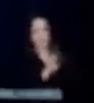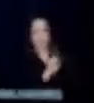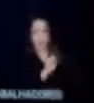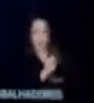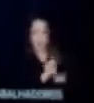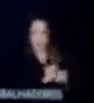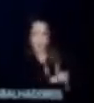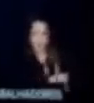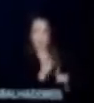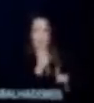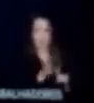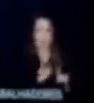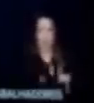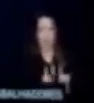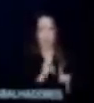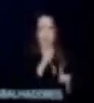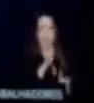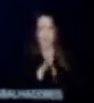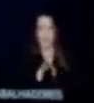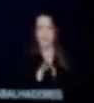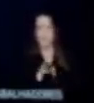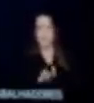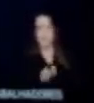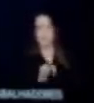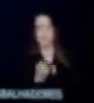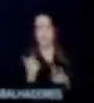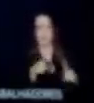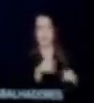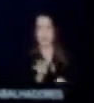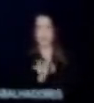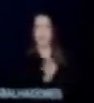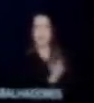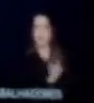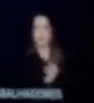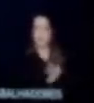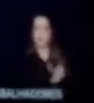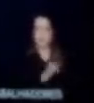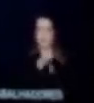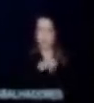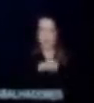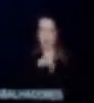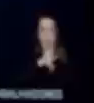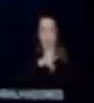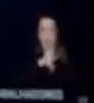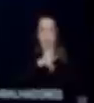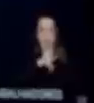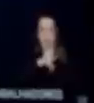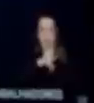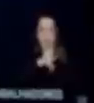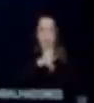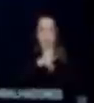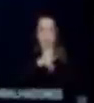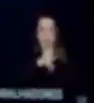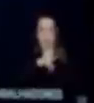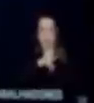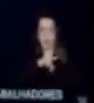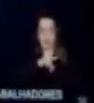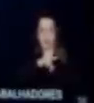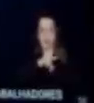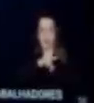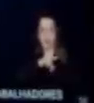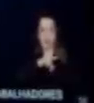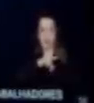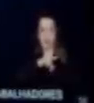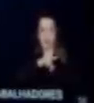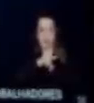8 meses, 1.200.000 empregos formais. O salário mínimo começou a aumentar. Criou 1 milhão e poucos empregos